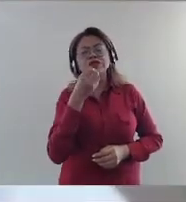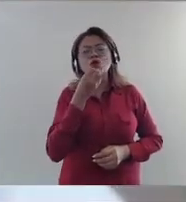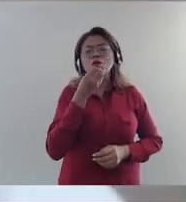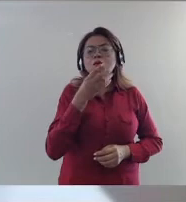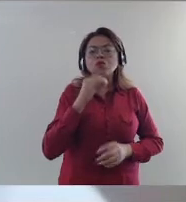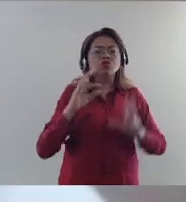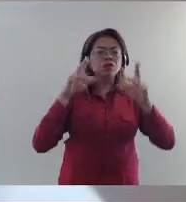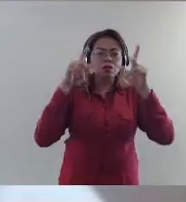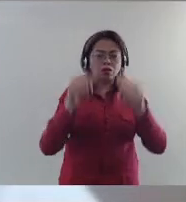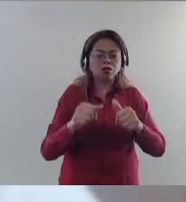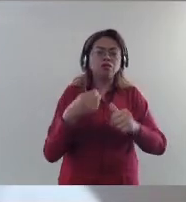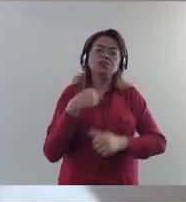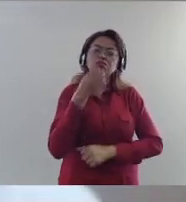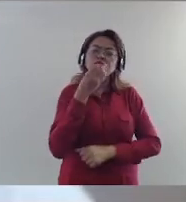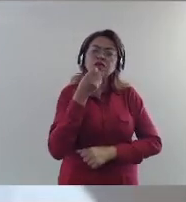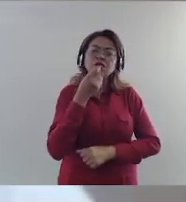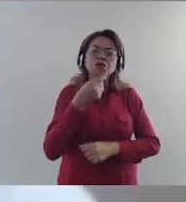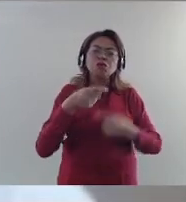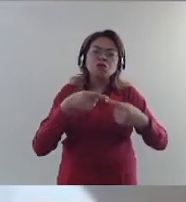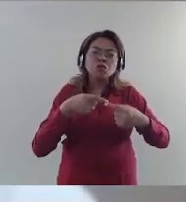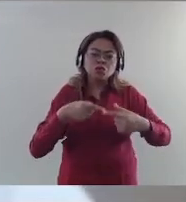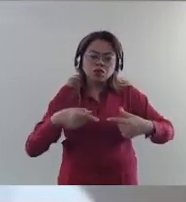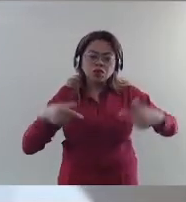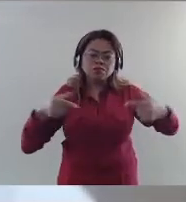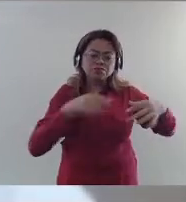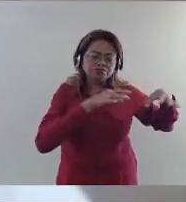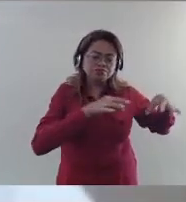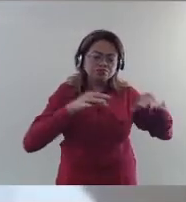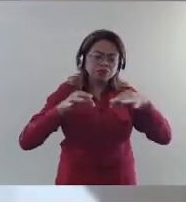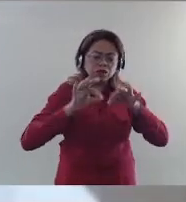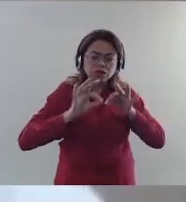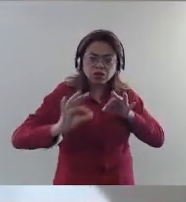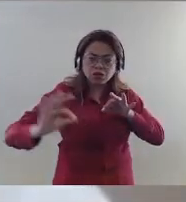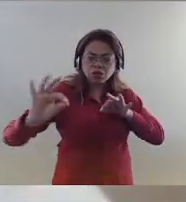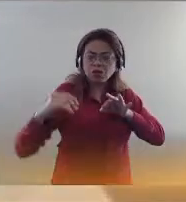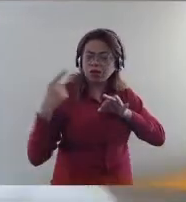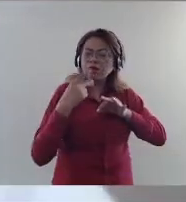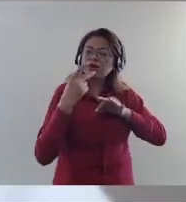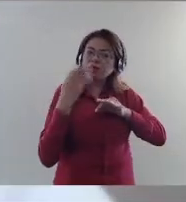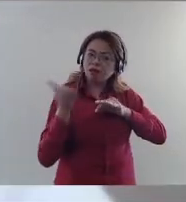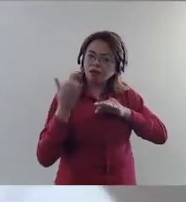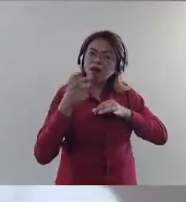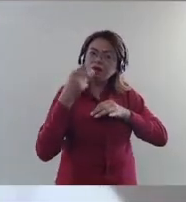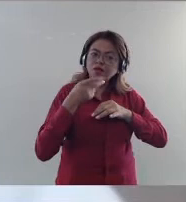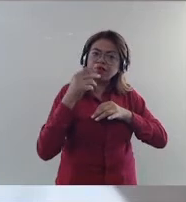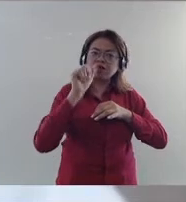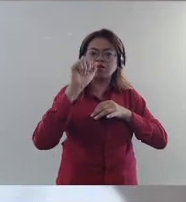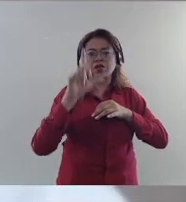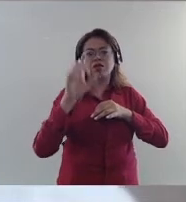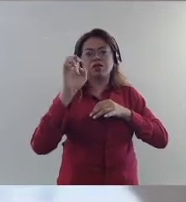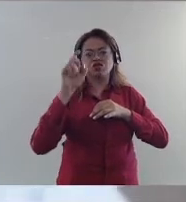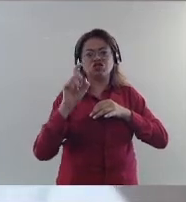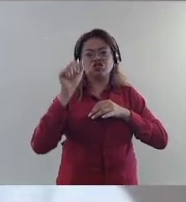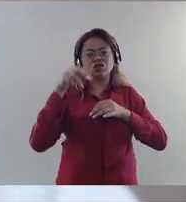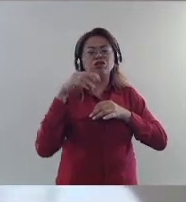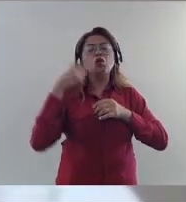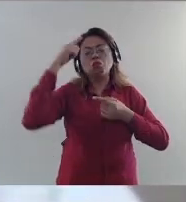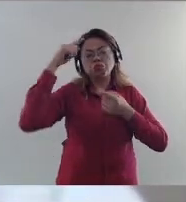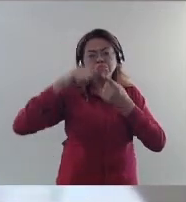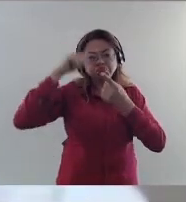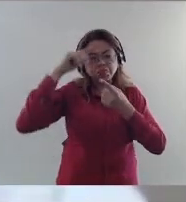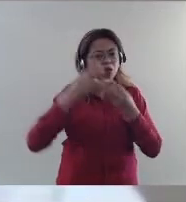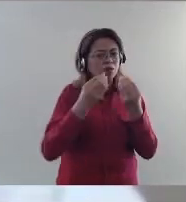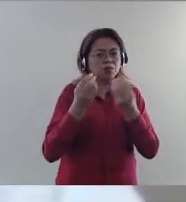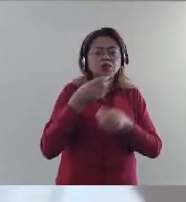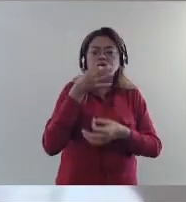Eu vou bem nessa linha, Vinícius, que o Alexandre estava adotando. Concordo com muita coisa que ele